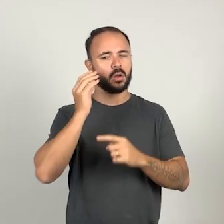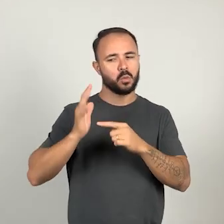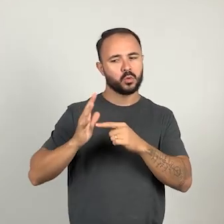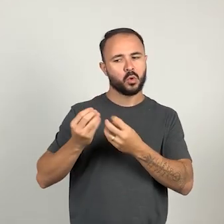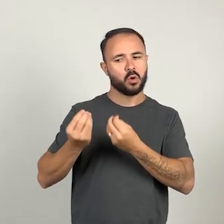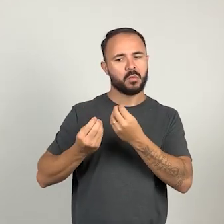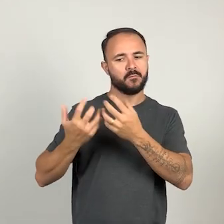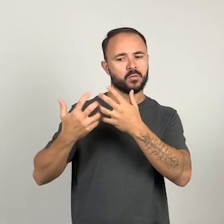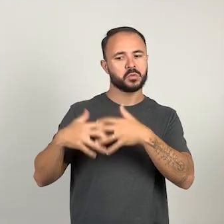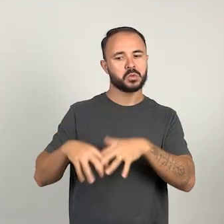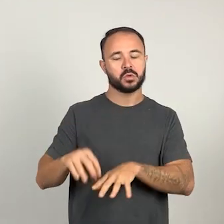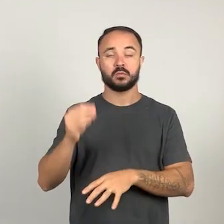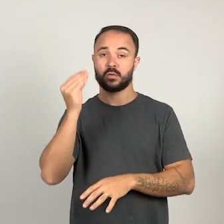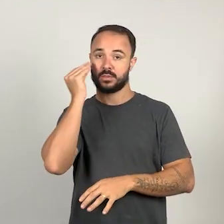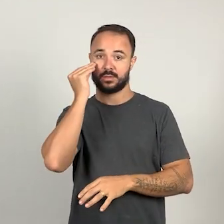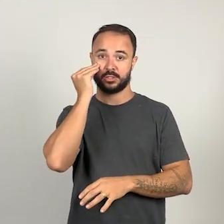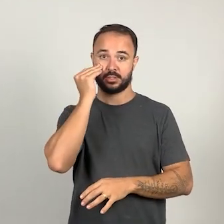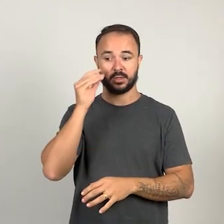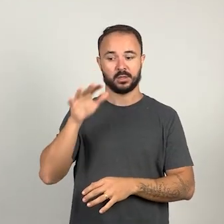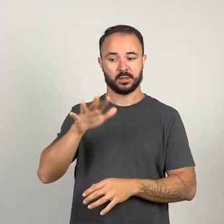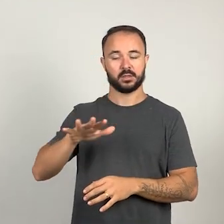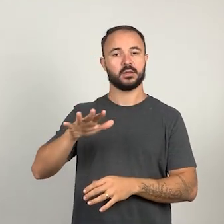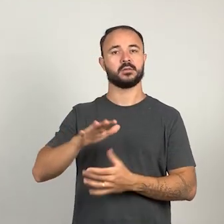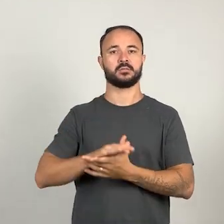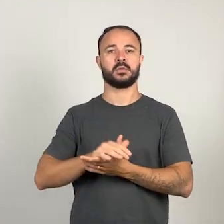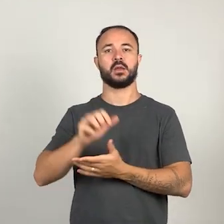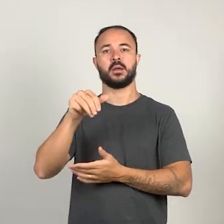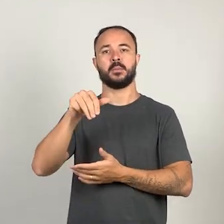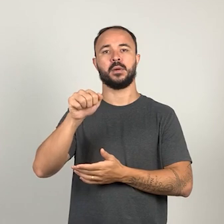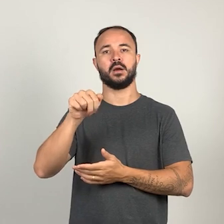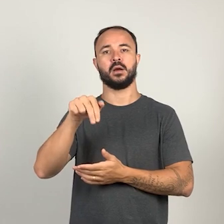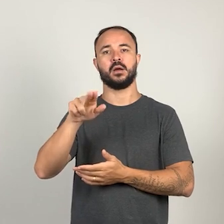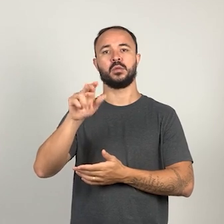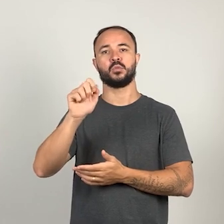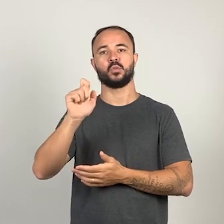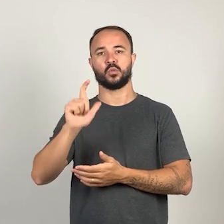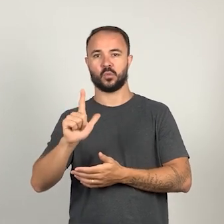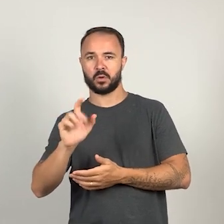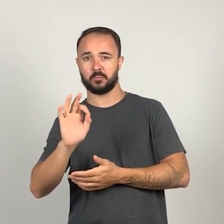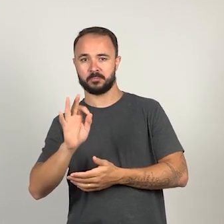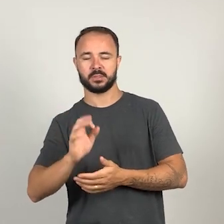o funcionamento do motor médio através do modo manual.